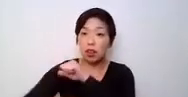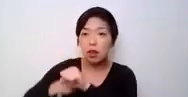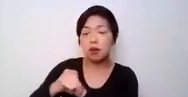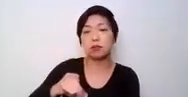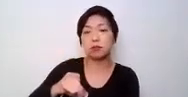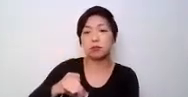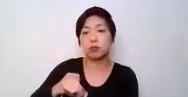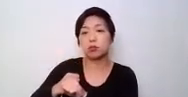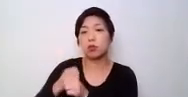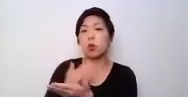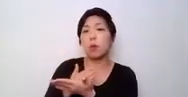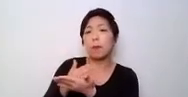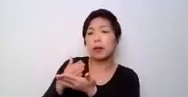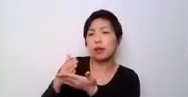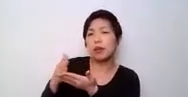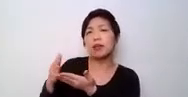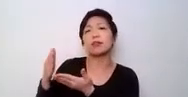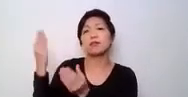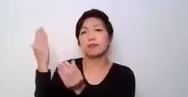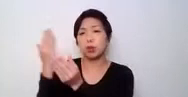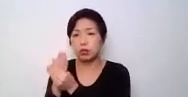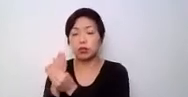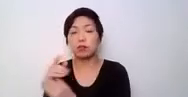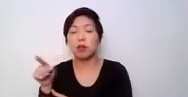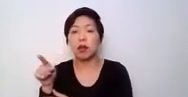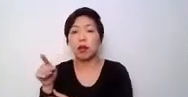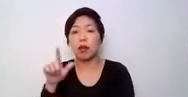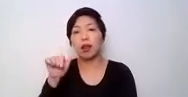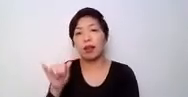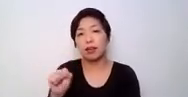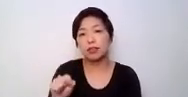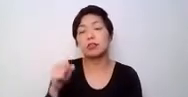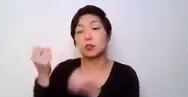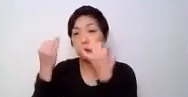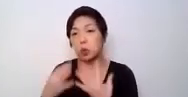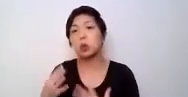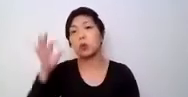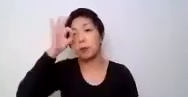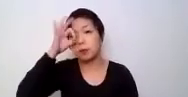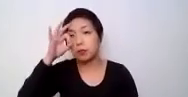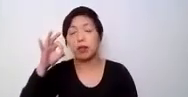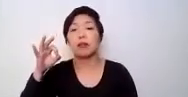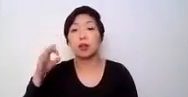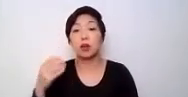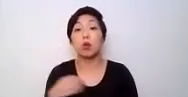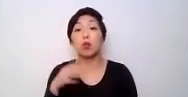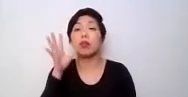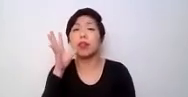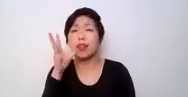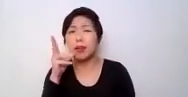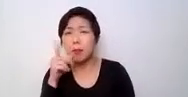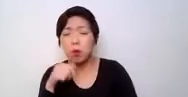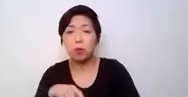processo de tombamento aí a Lei está falando lá da biblioteca Mário de Andrade para a gente ver o tanto de tempo que se leva começou em